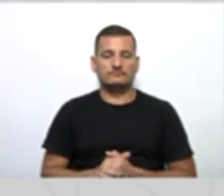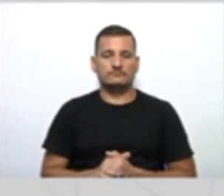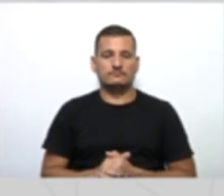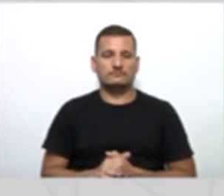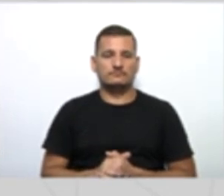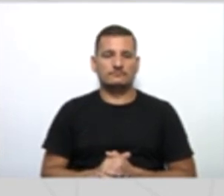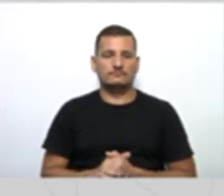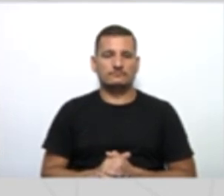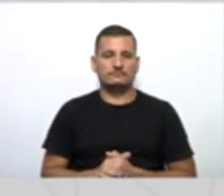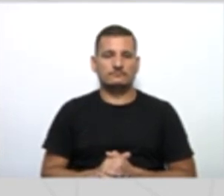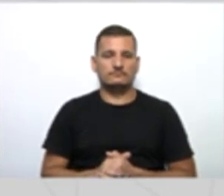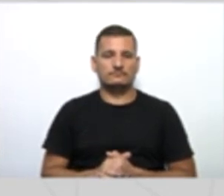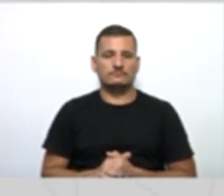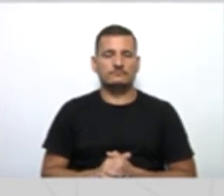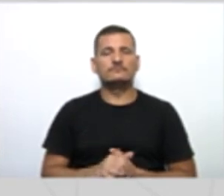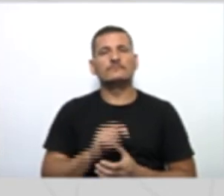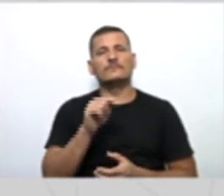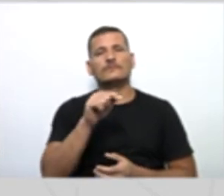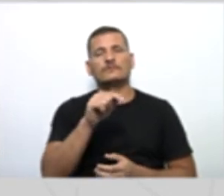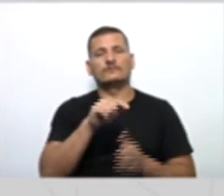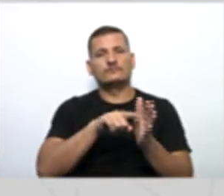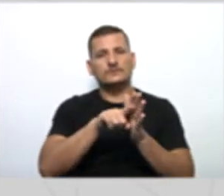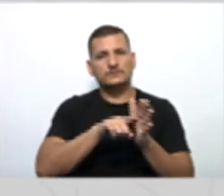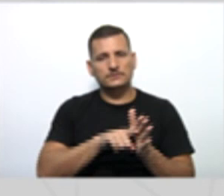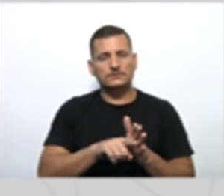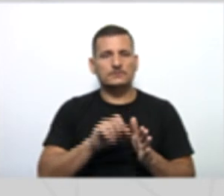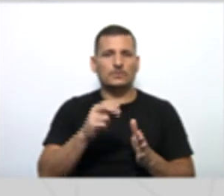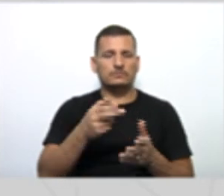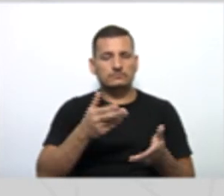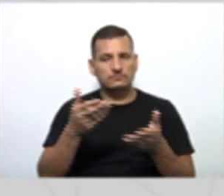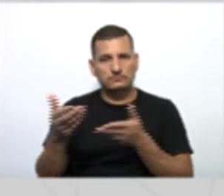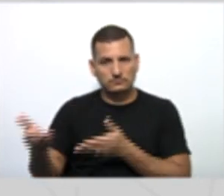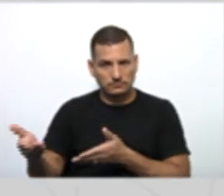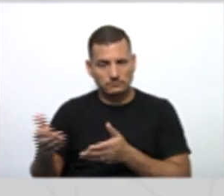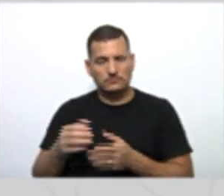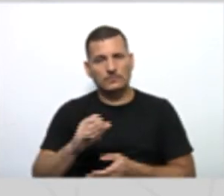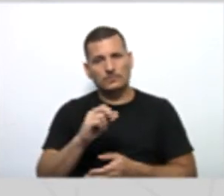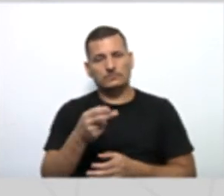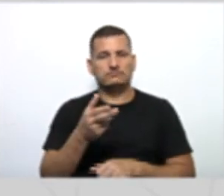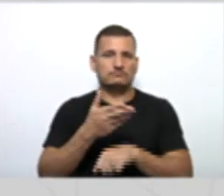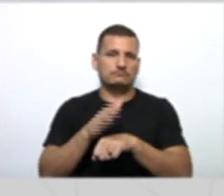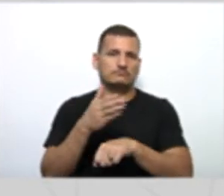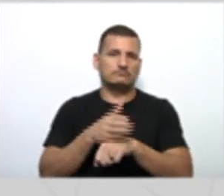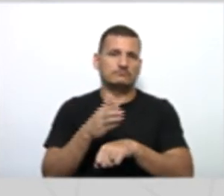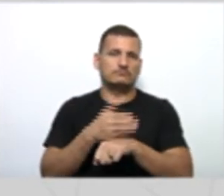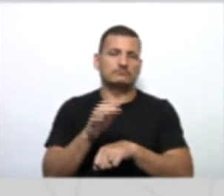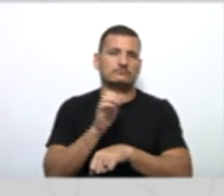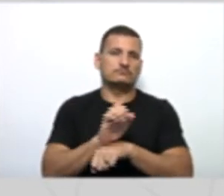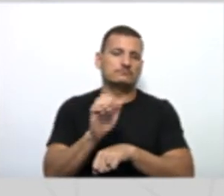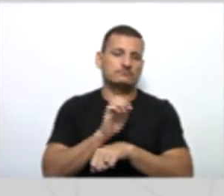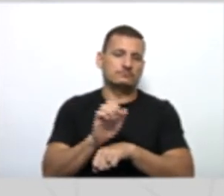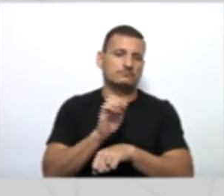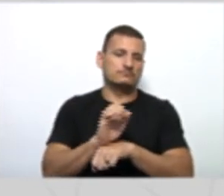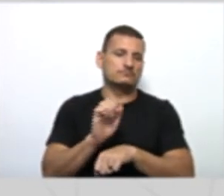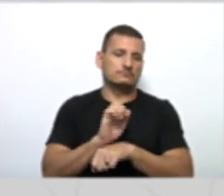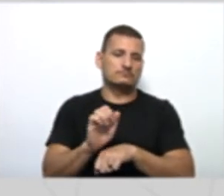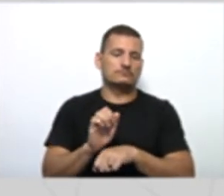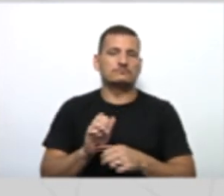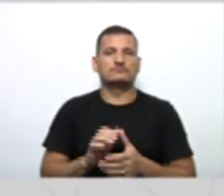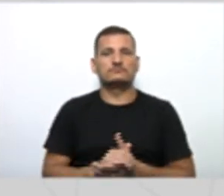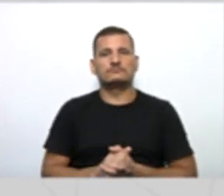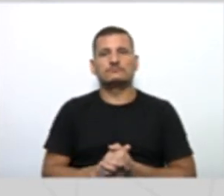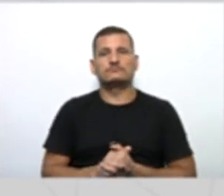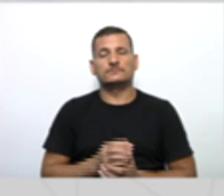uma pesquisa, de uma visita técnica ou de práticas de estágio desenvolvidas ao longo da